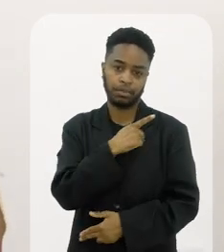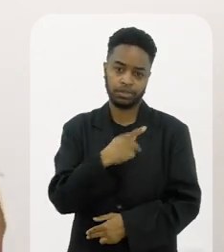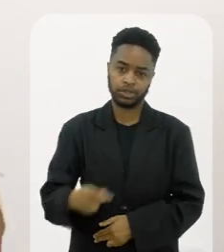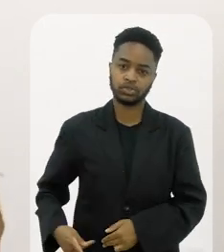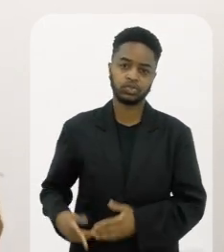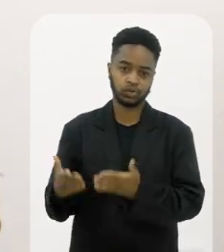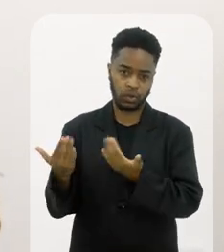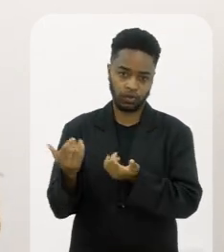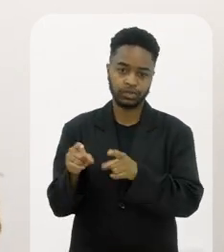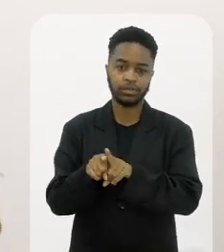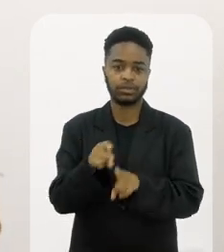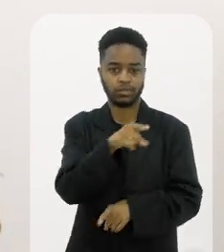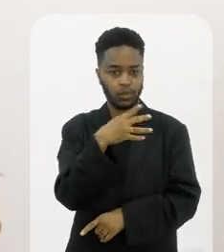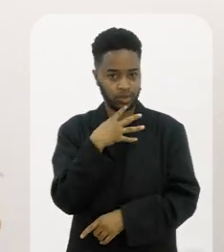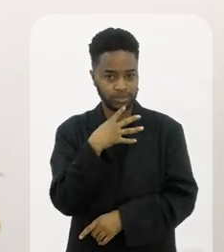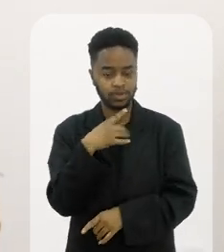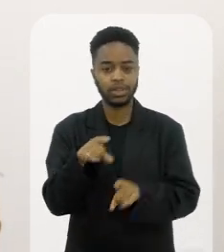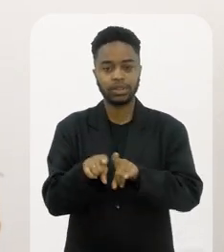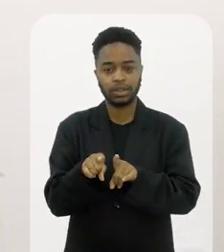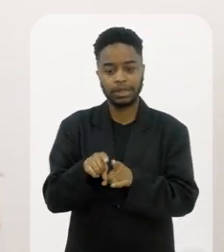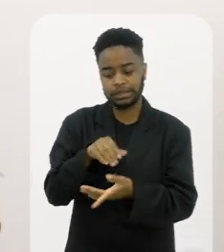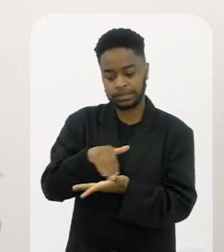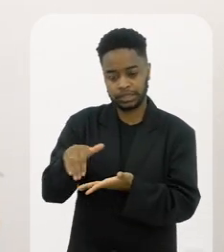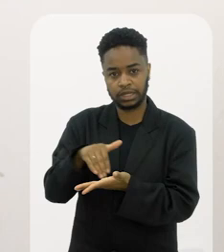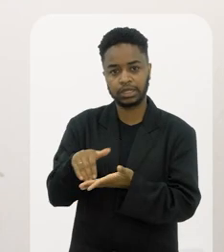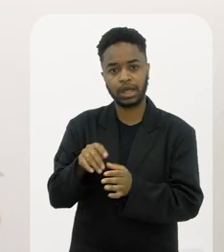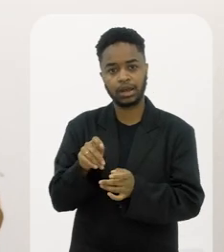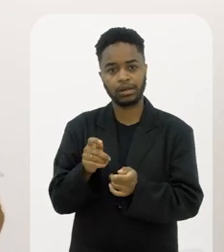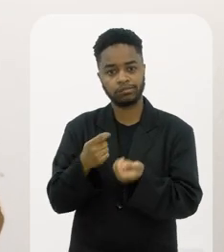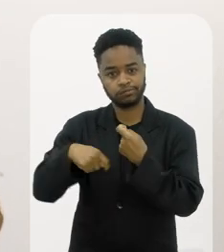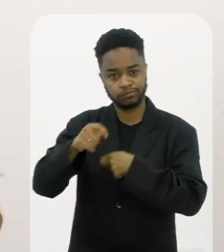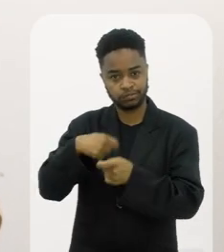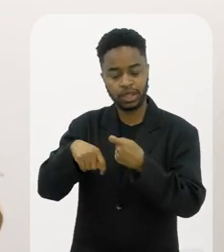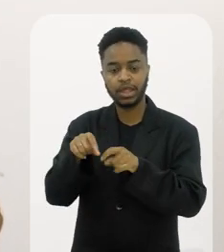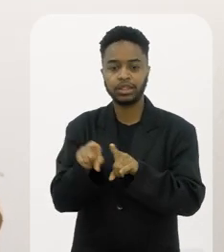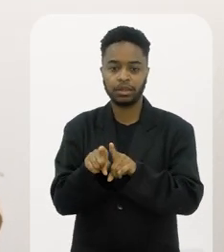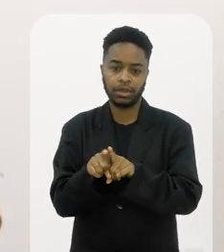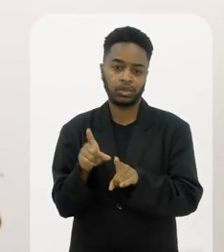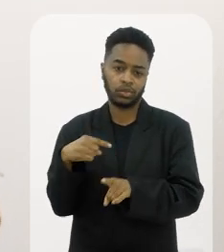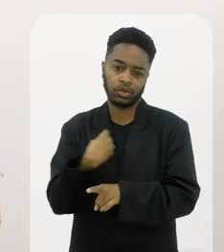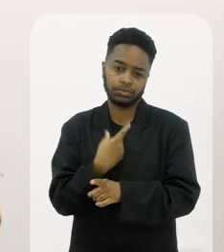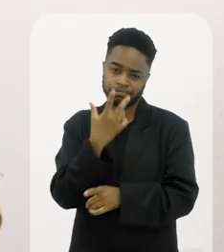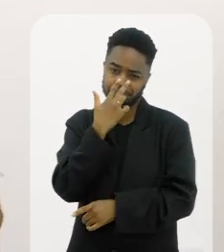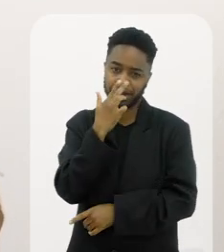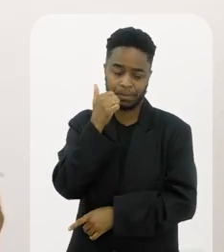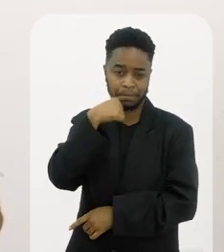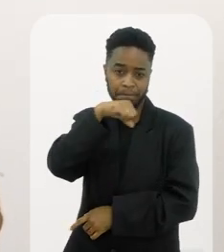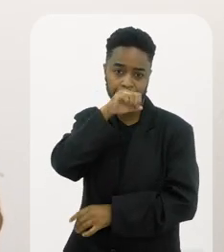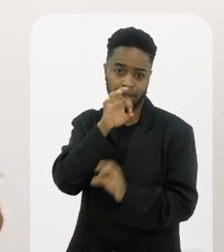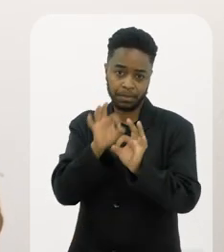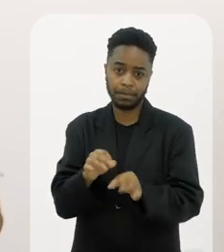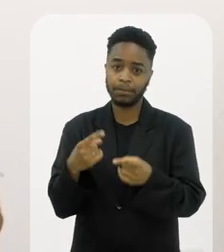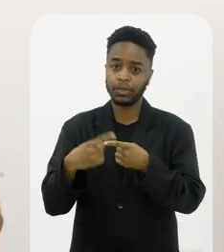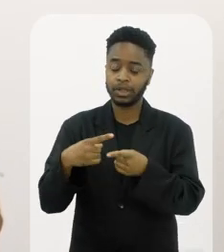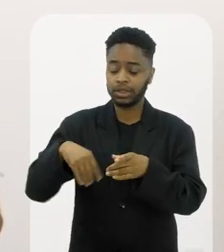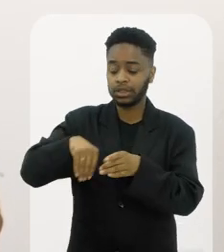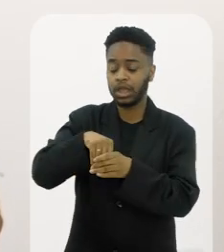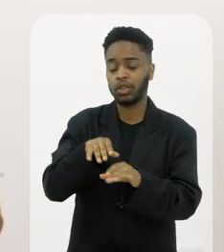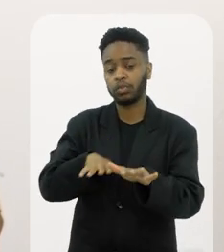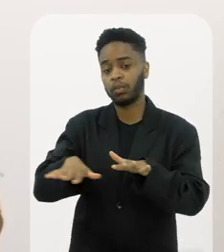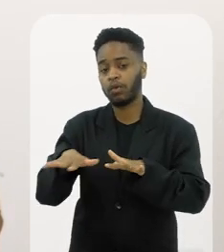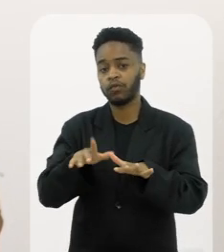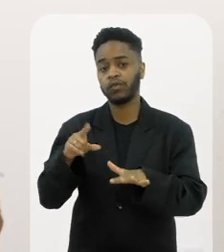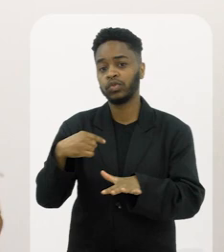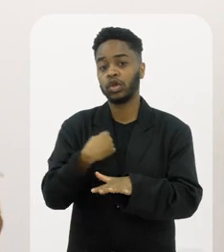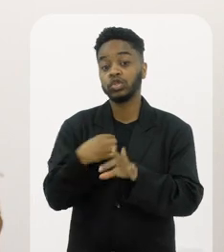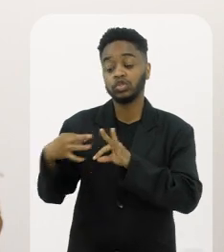tem agora o presidente, que é novinho, você conheceu, a nossa tesoureira. E, na verdade, a gente é meio mãe, porque dentro do movimento,